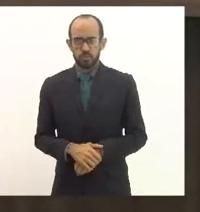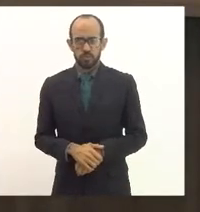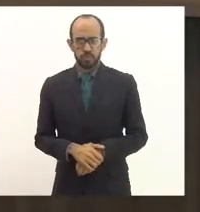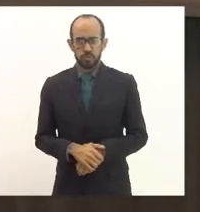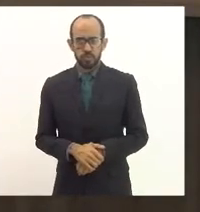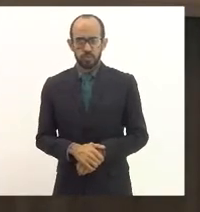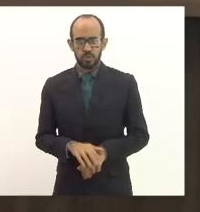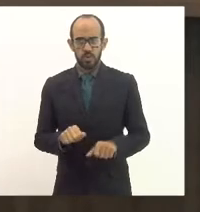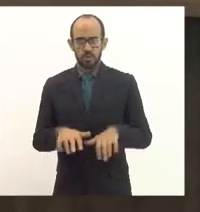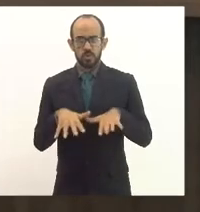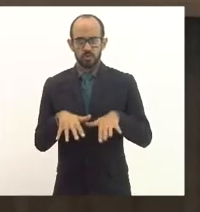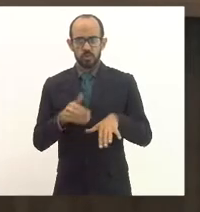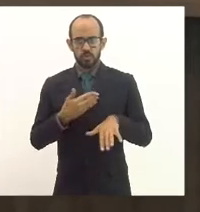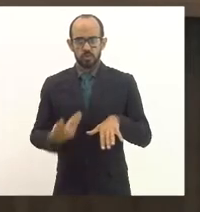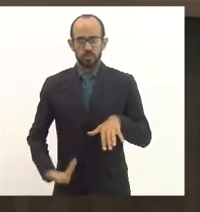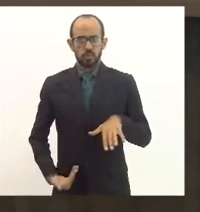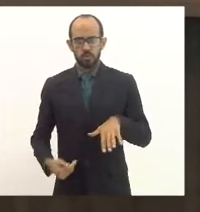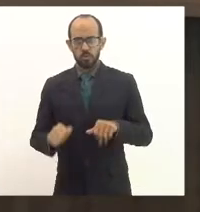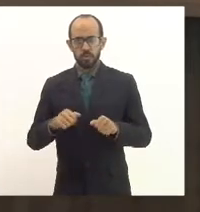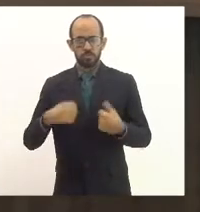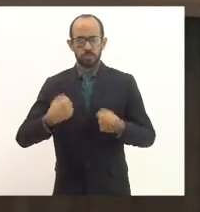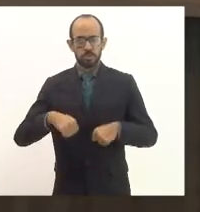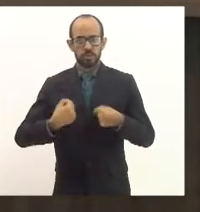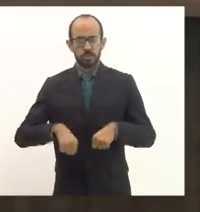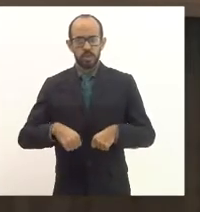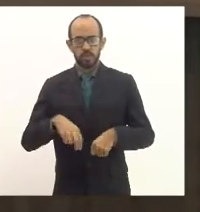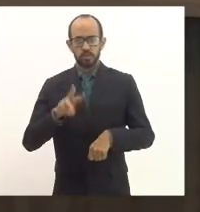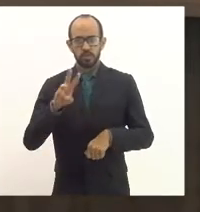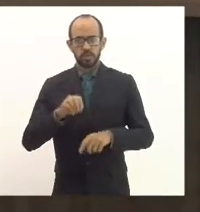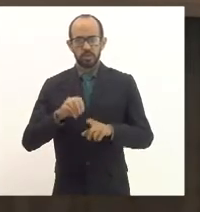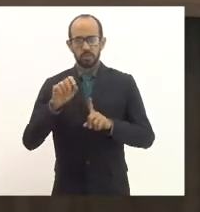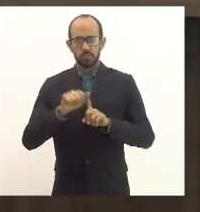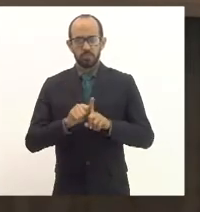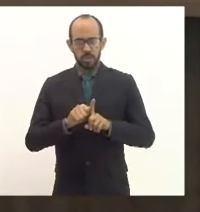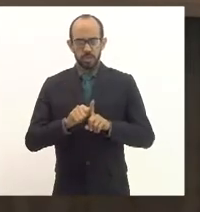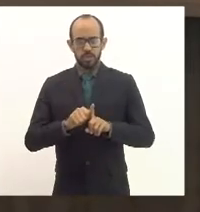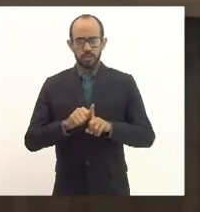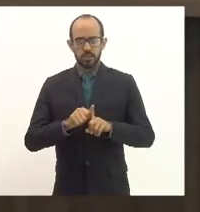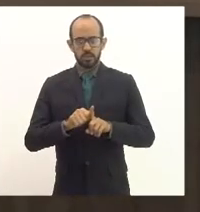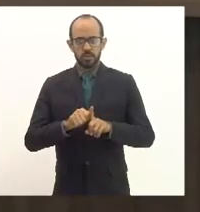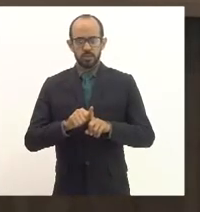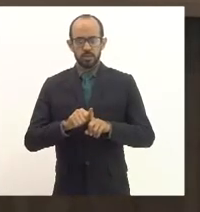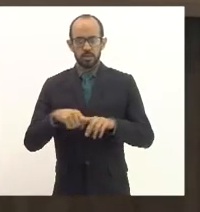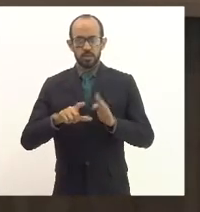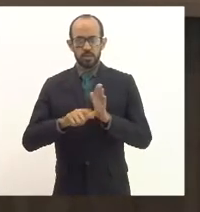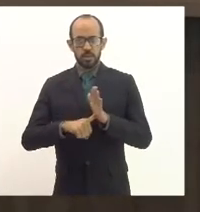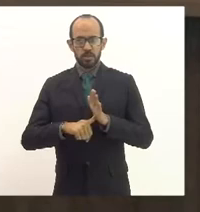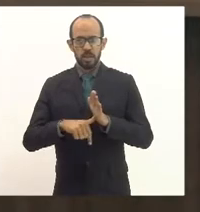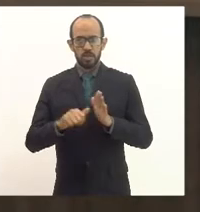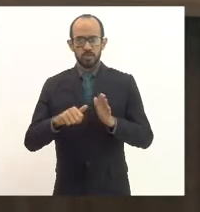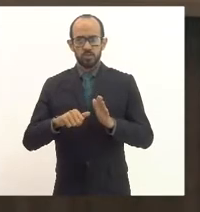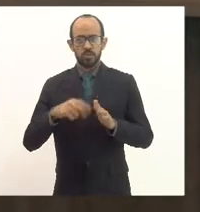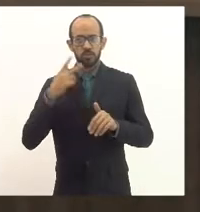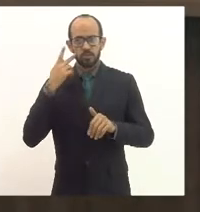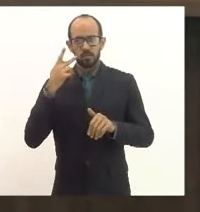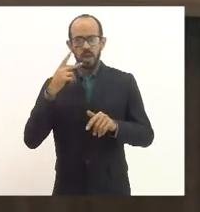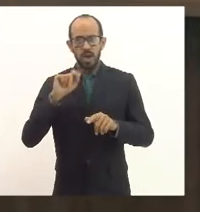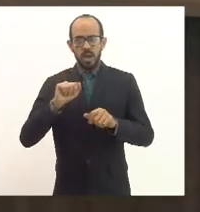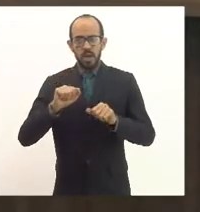Essas audiências públicas demandaram 30 meses de defasagem para que